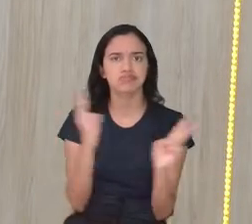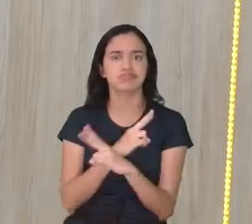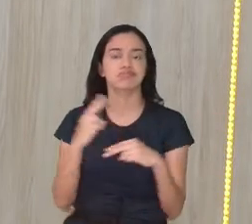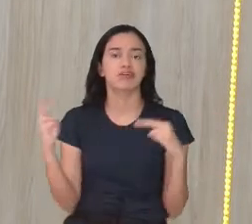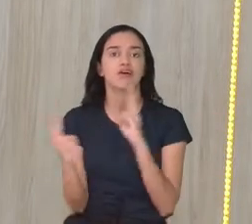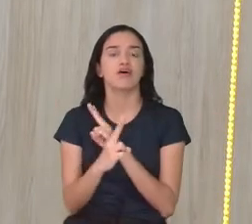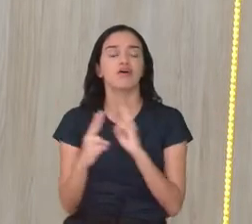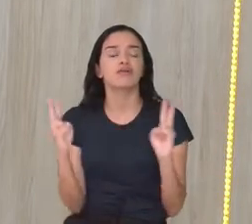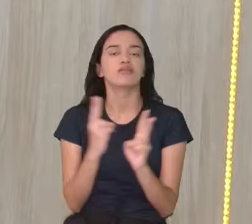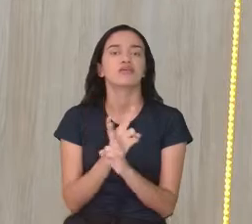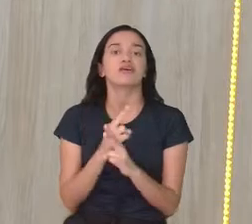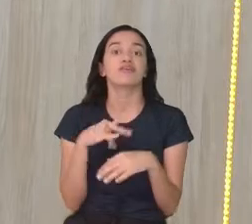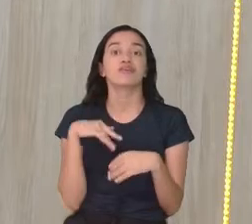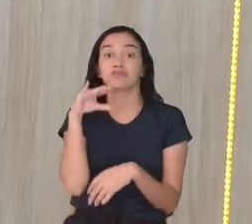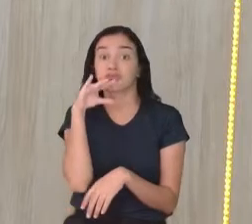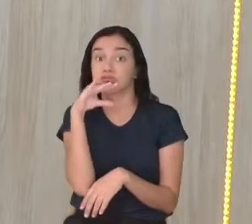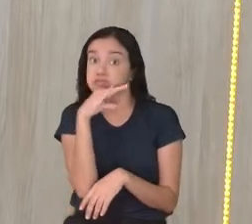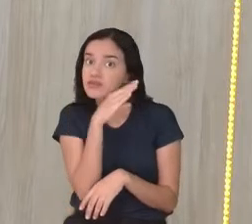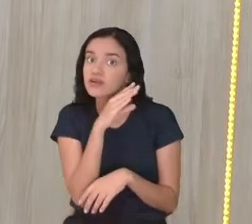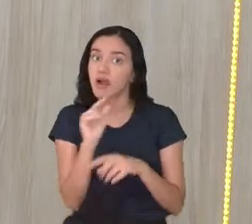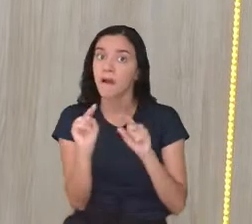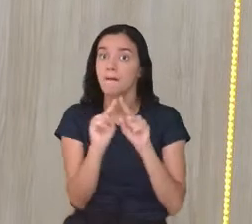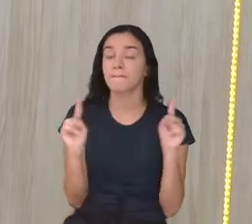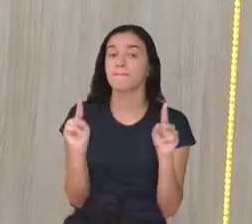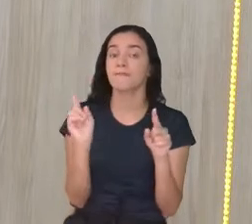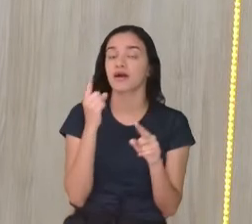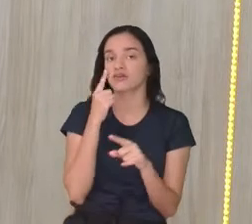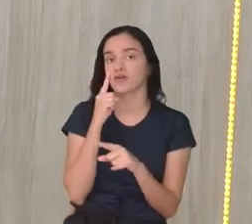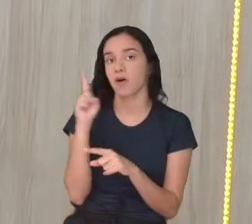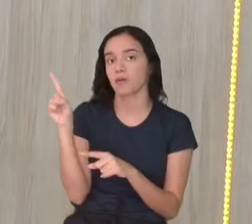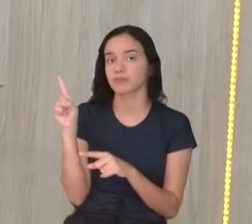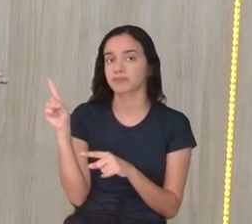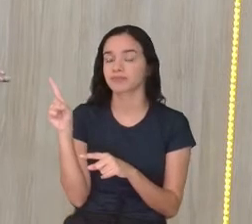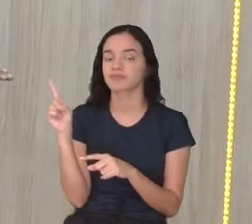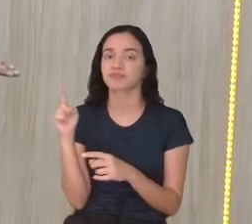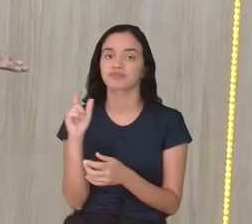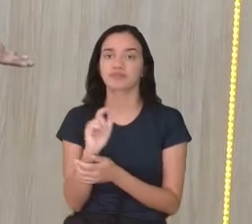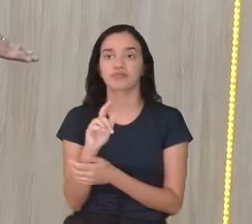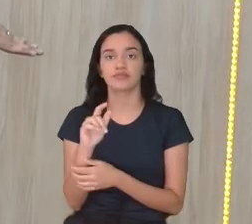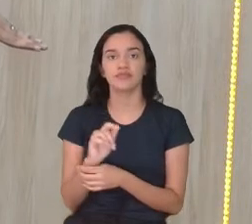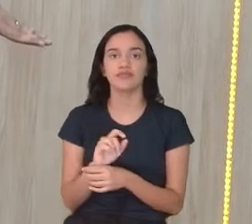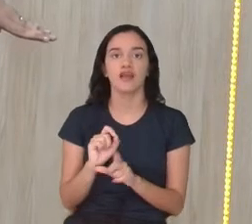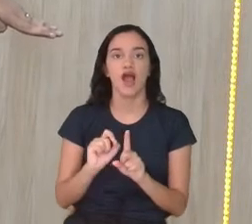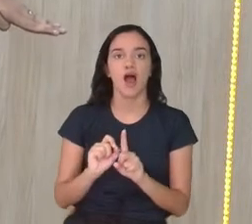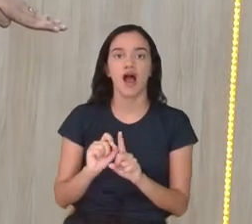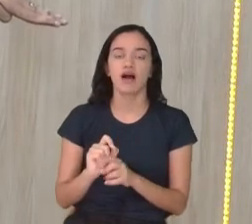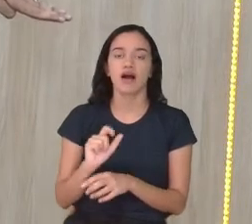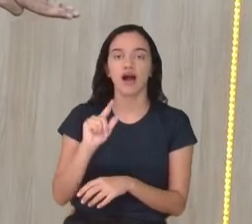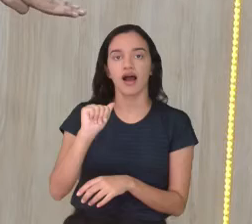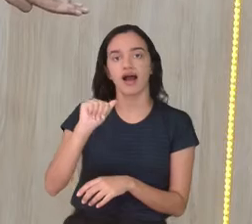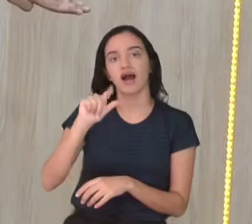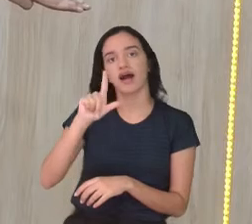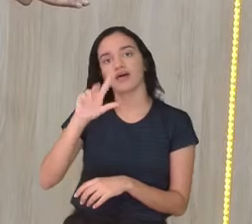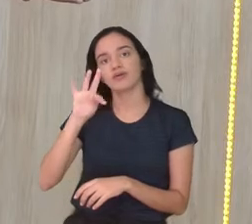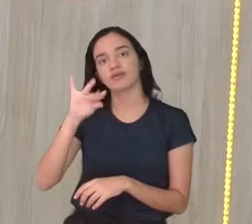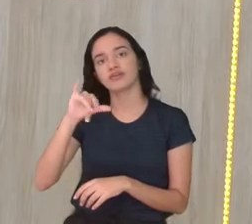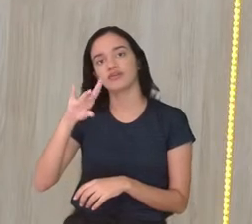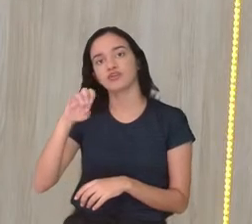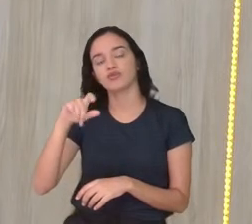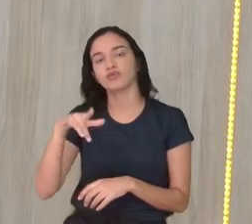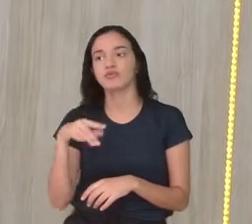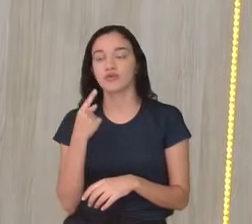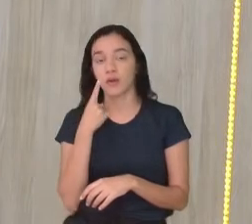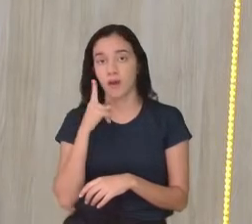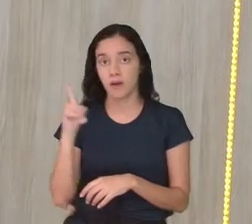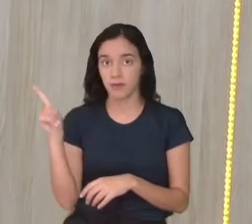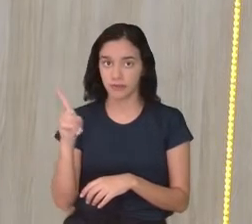quê? Abafado, vai ficando mais quente. Mas aí, ó, em tudo que a gente vai subindo, a altitude, a pressão vai folgando, né? O negócio vai